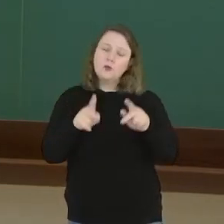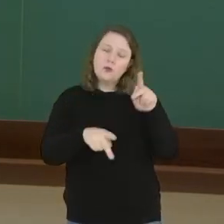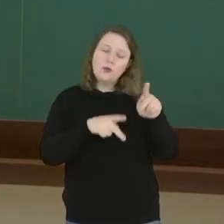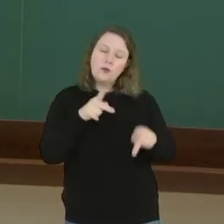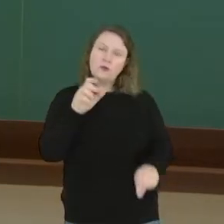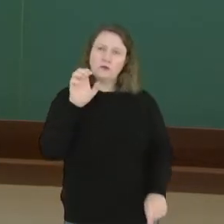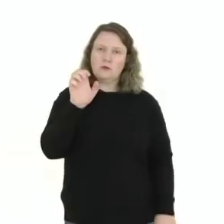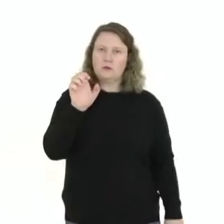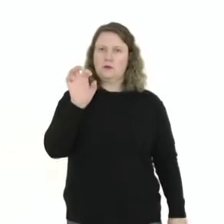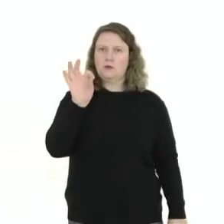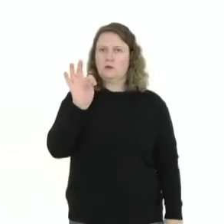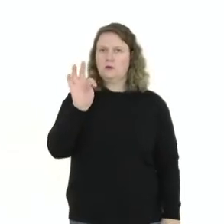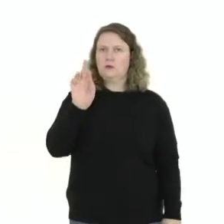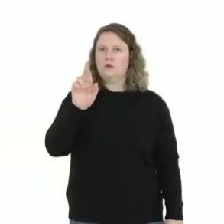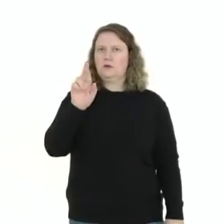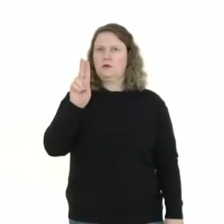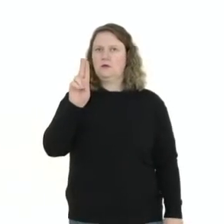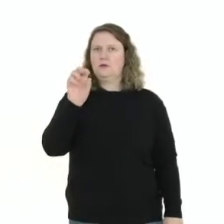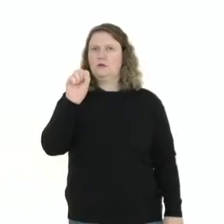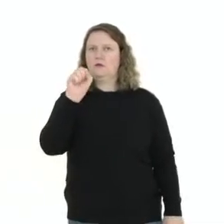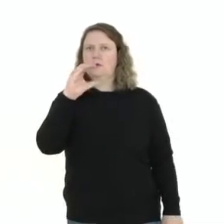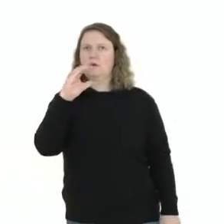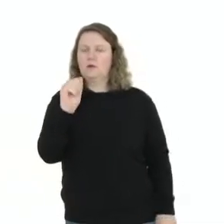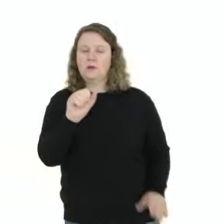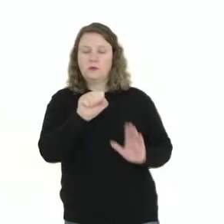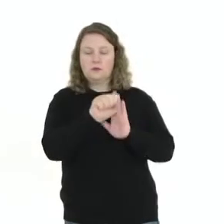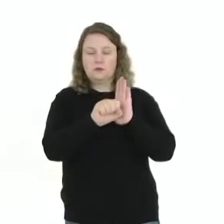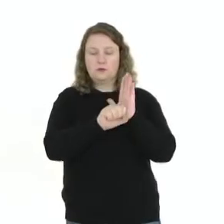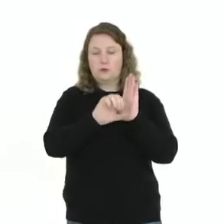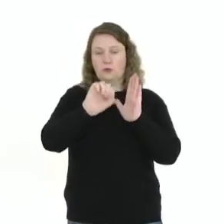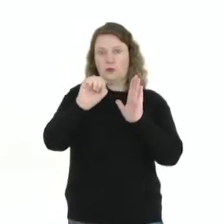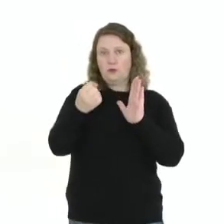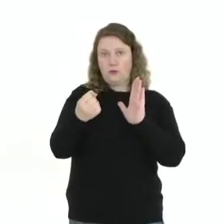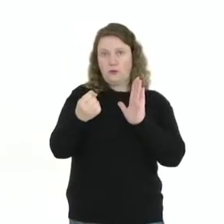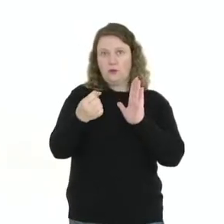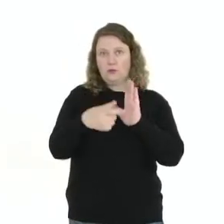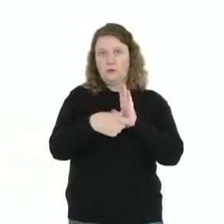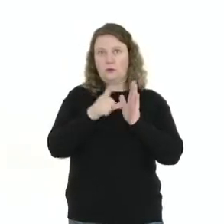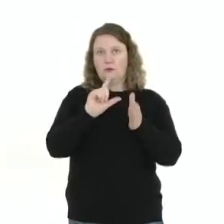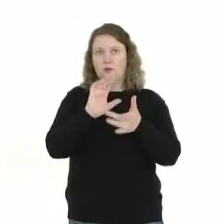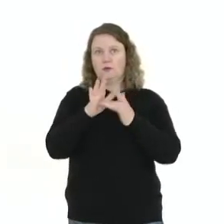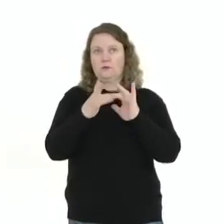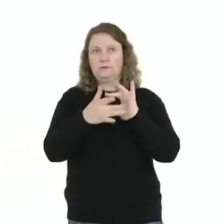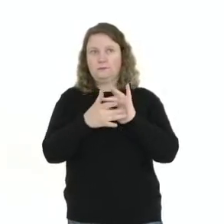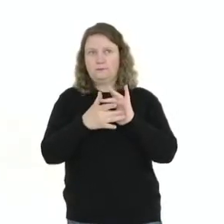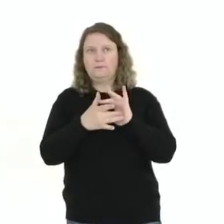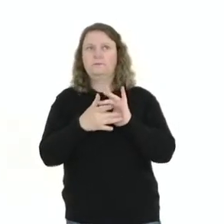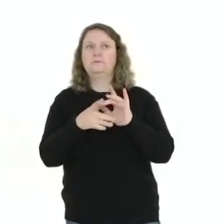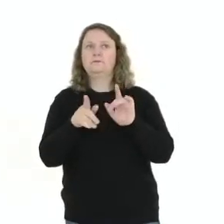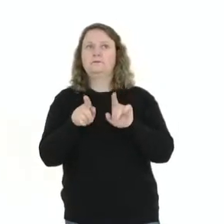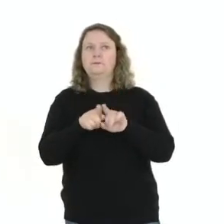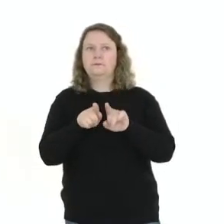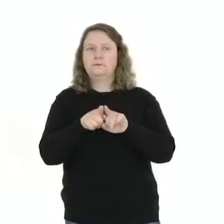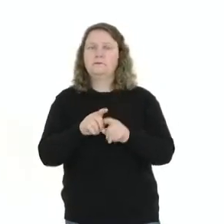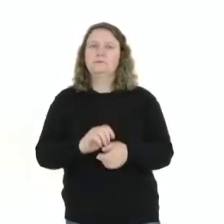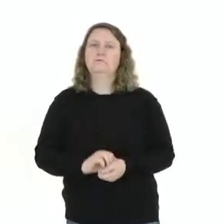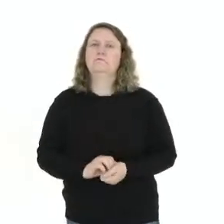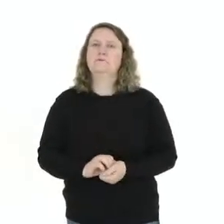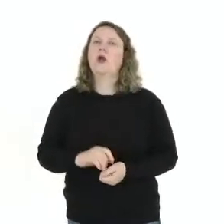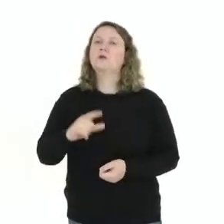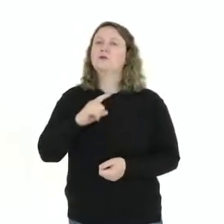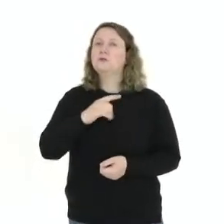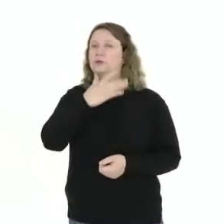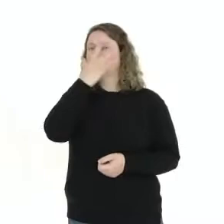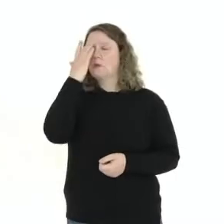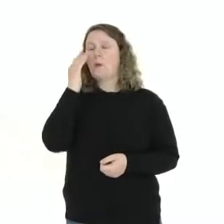aqui é do século 8 a.C., tá? Colocava aqui seus entes mortos, né? Seus entes queridos, as pessoas depois da